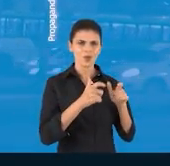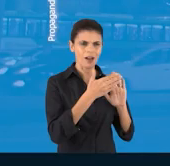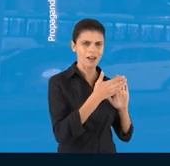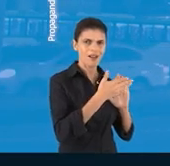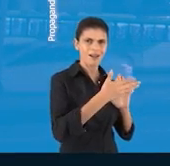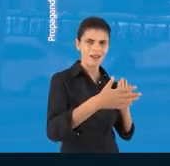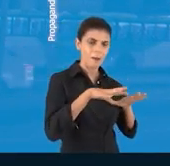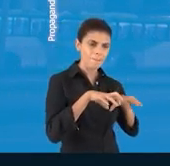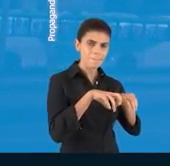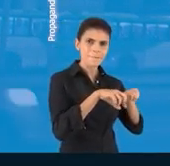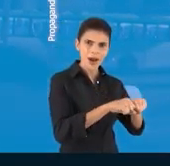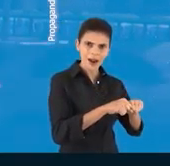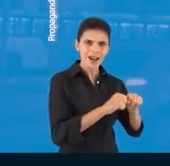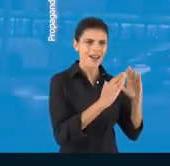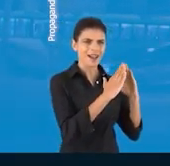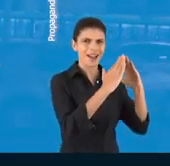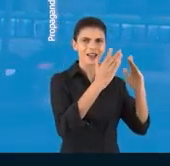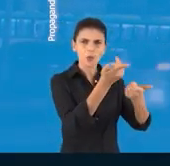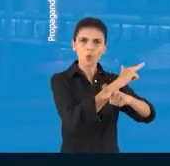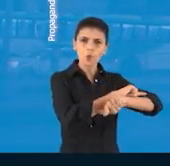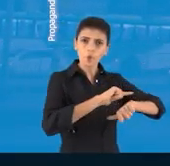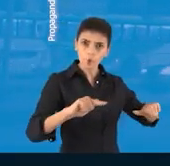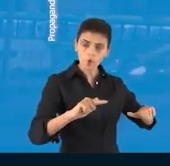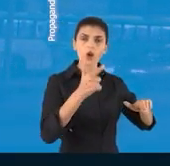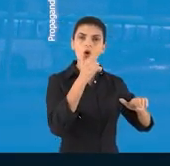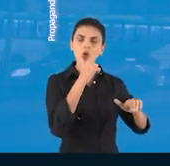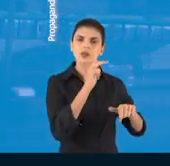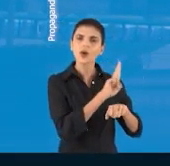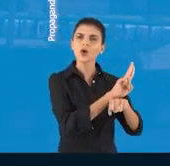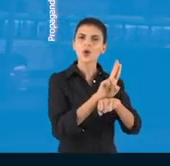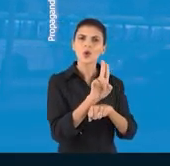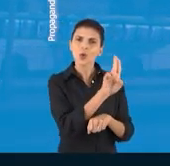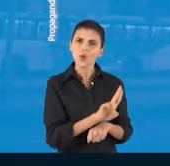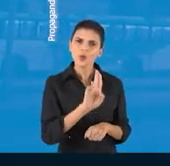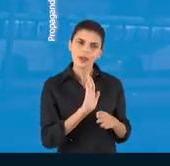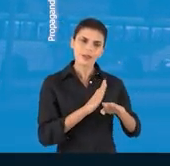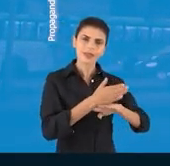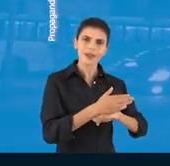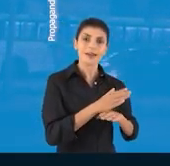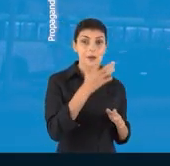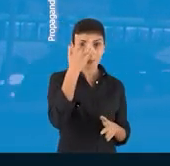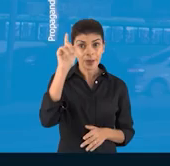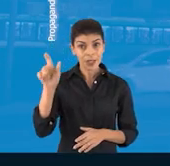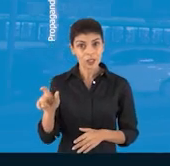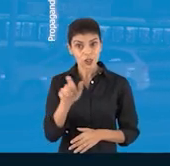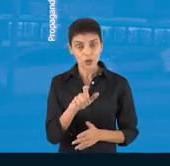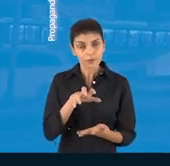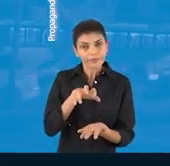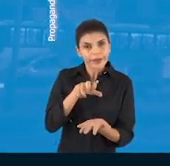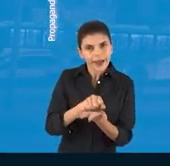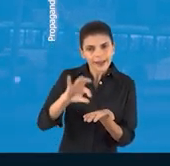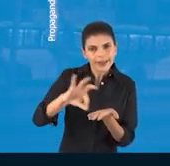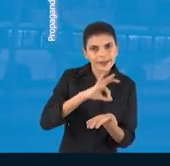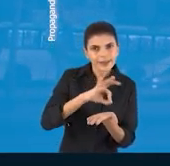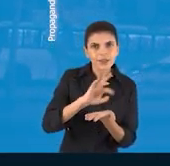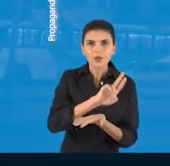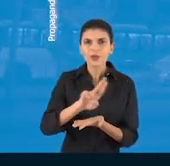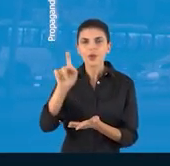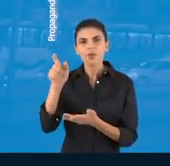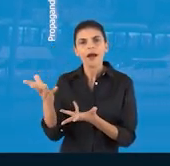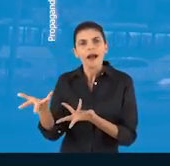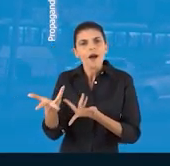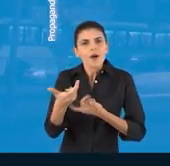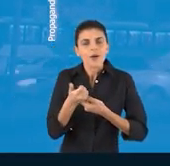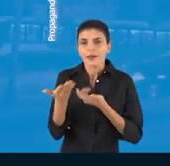central através da ocupação mista ampliando o uso Habitacional de imóveis vazios e subutilizadas cadastrar pessoas vulneráveis